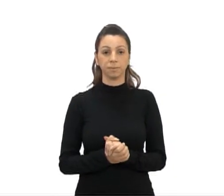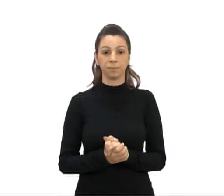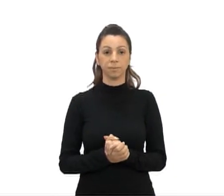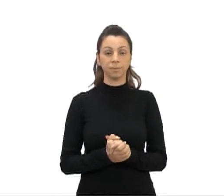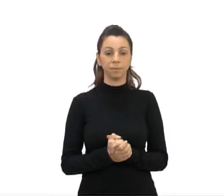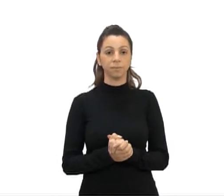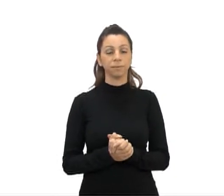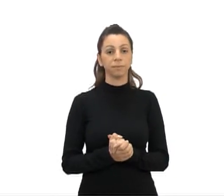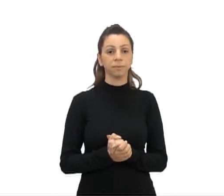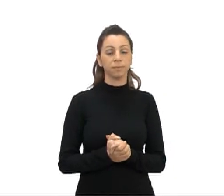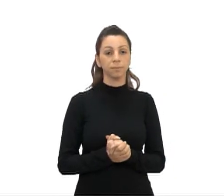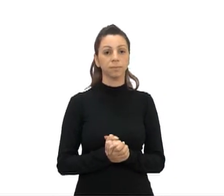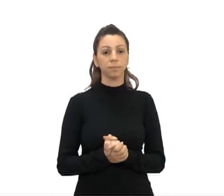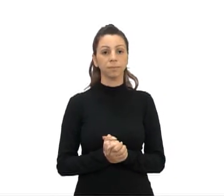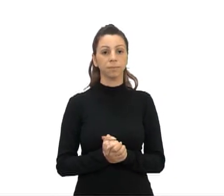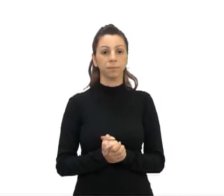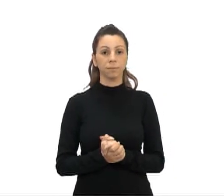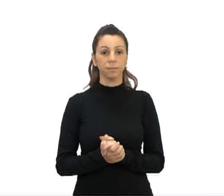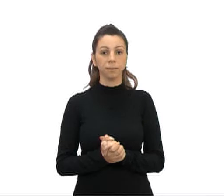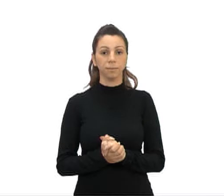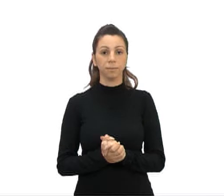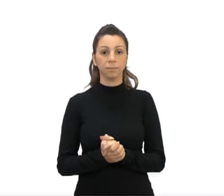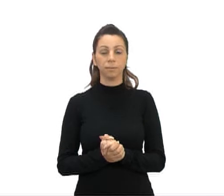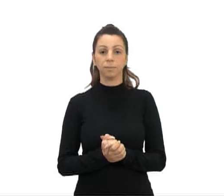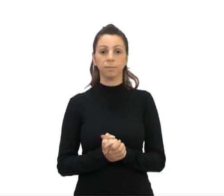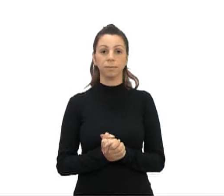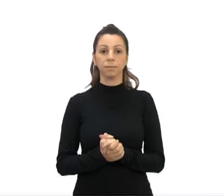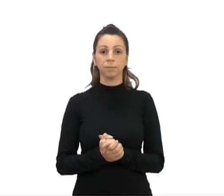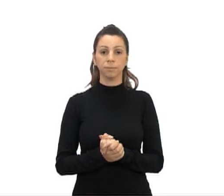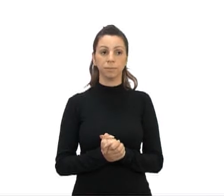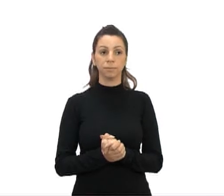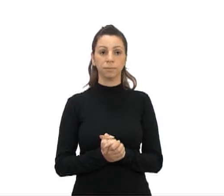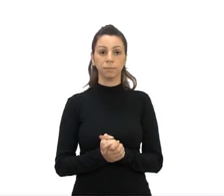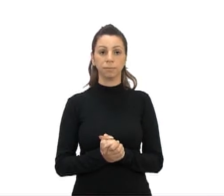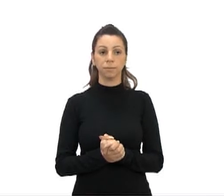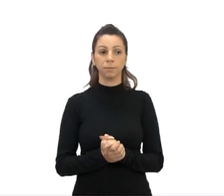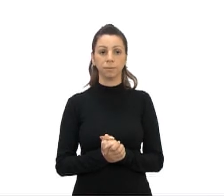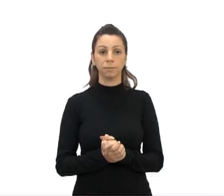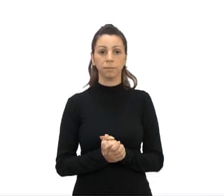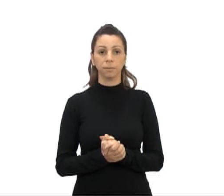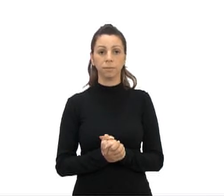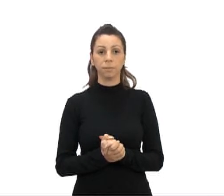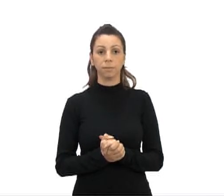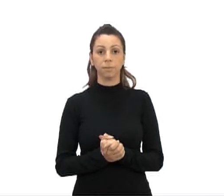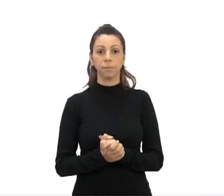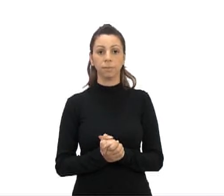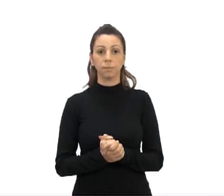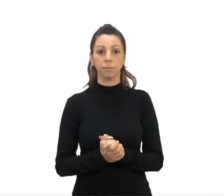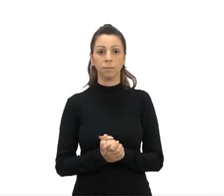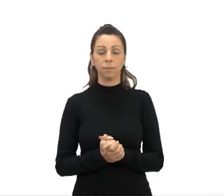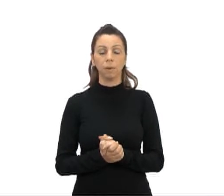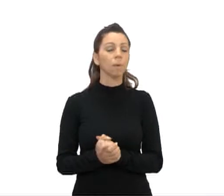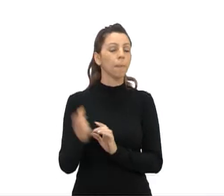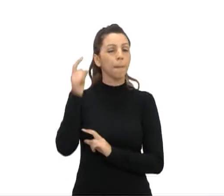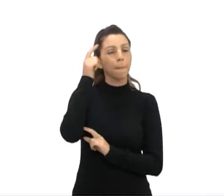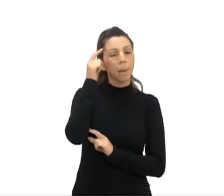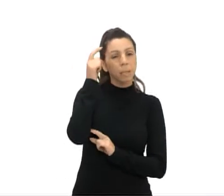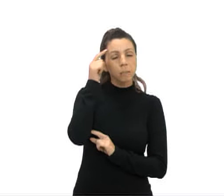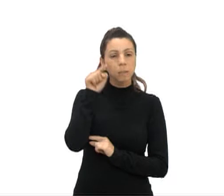Pensando um pouco nas comunicações humanas, vamos saber, reflija aí, pense um pouquinho